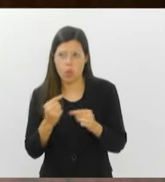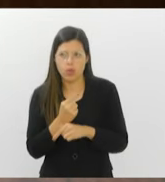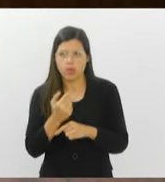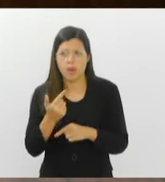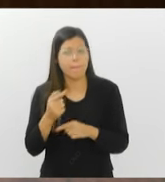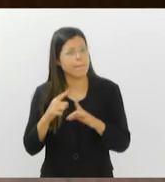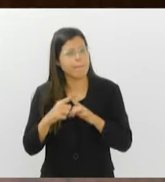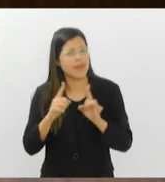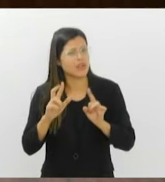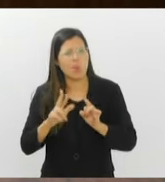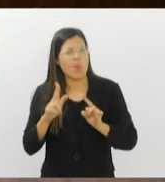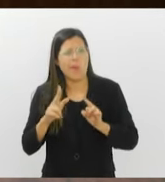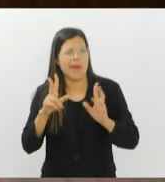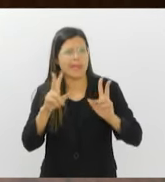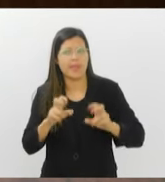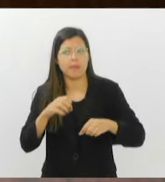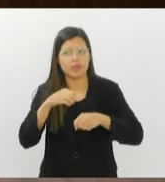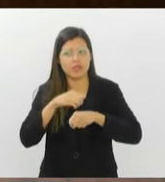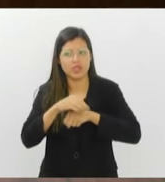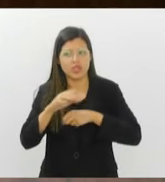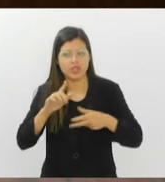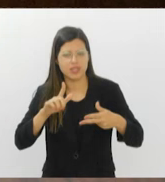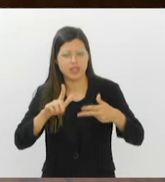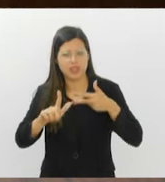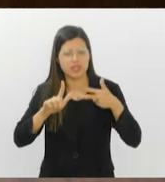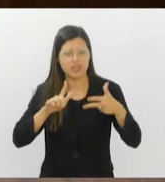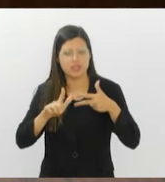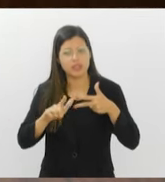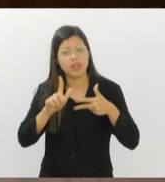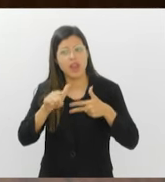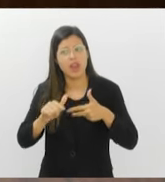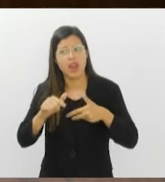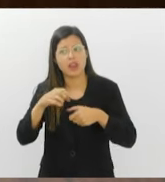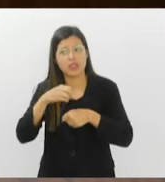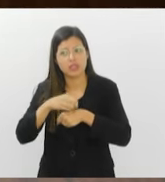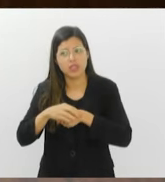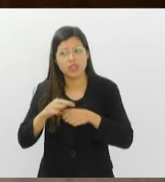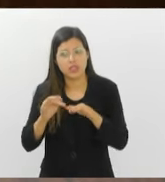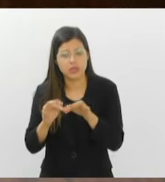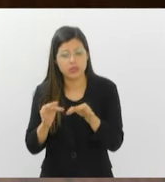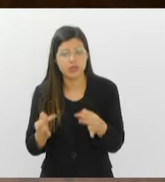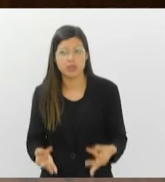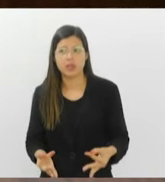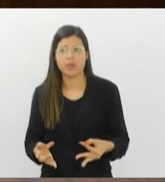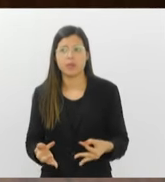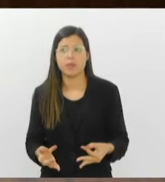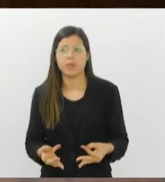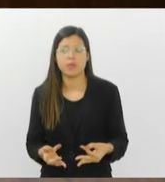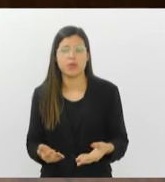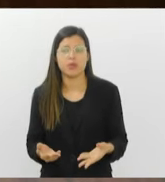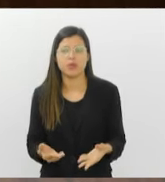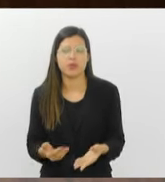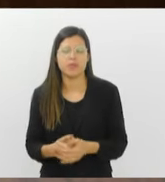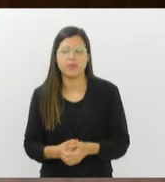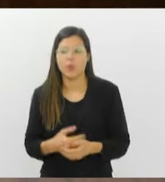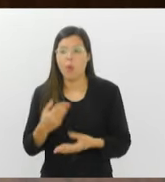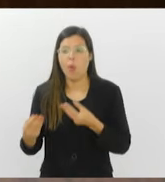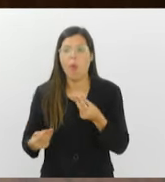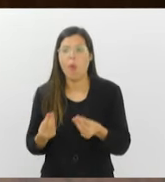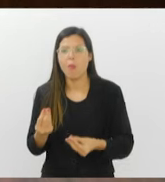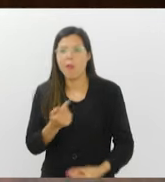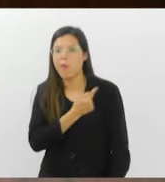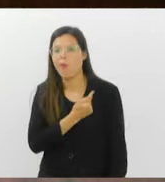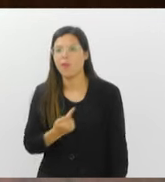indicação legislativa, é de indicação simples. Desde quando o governador, para construir